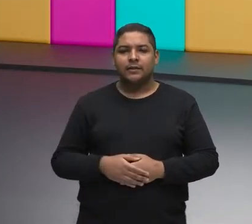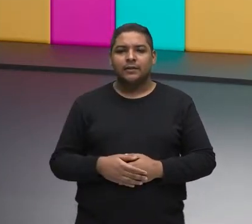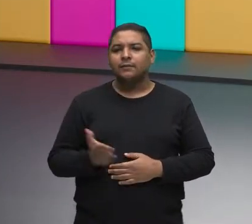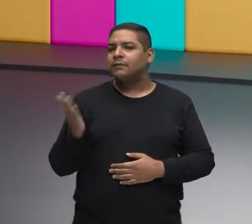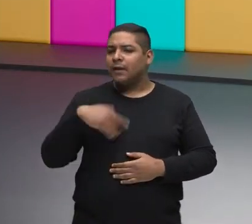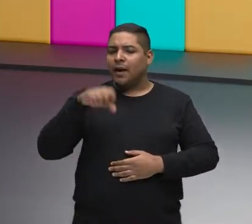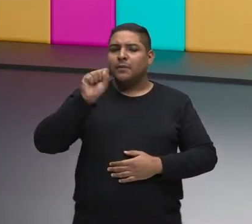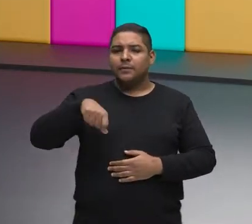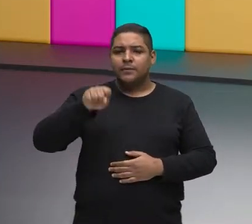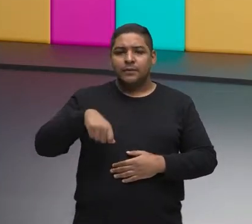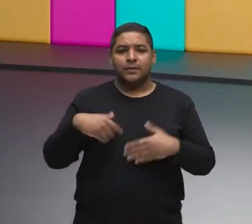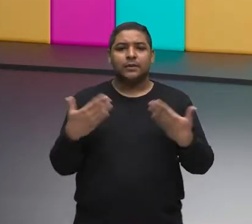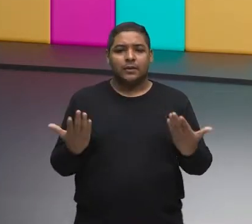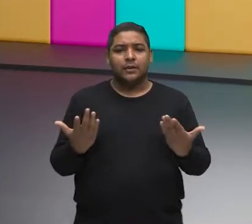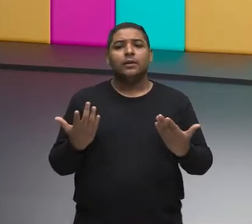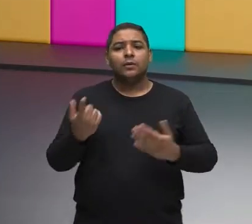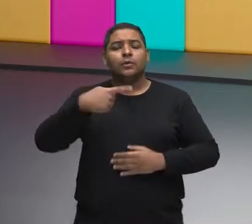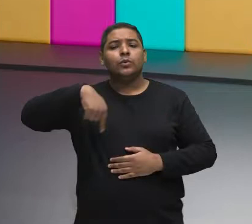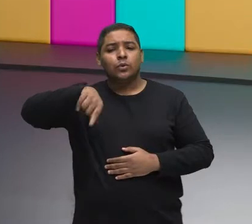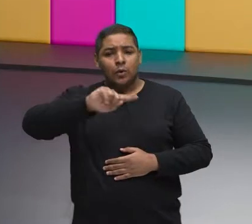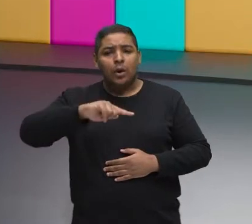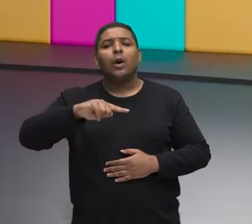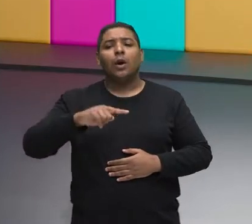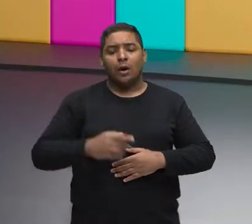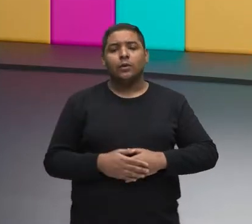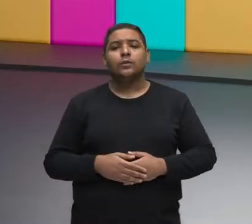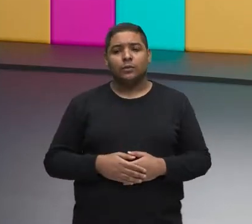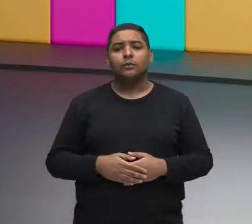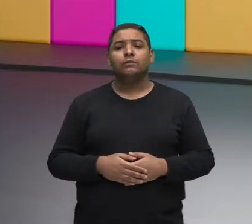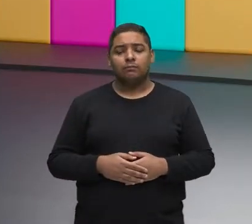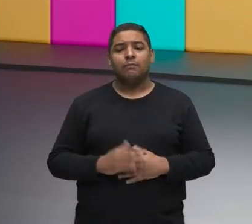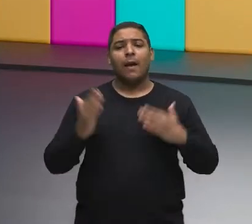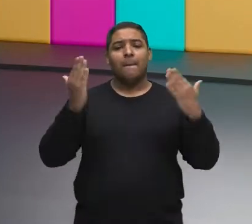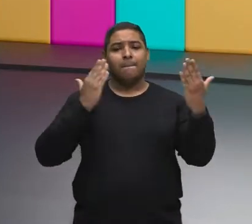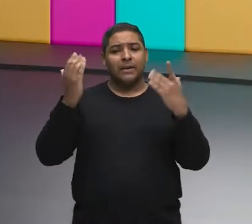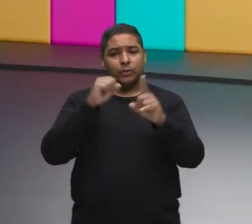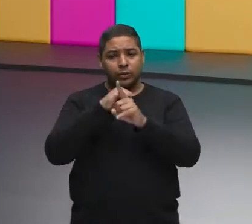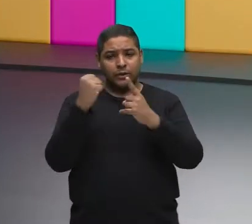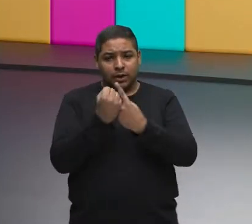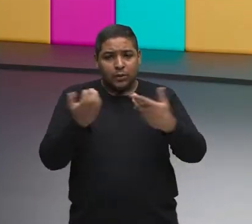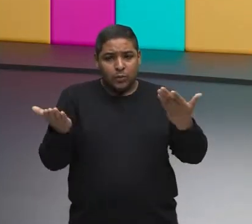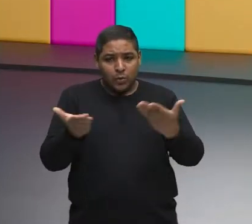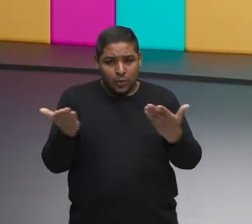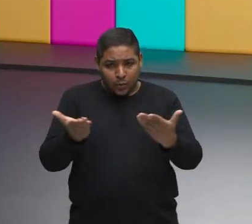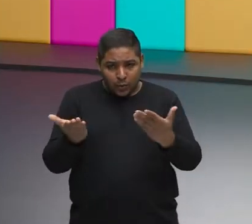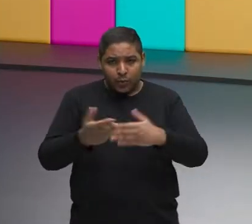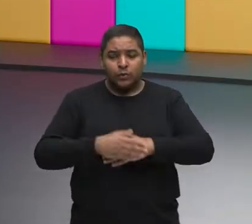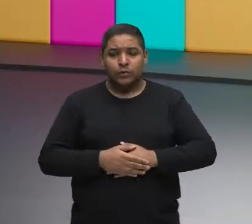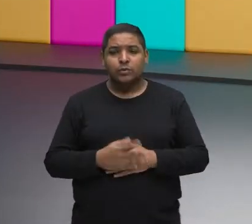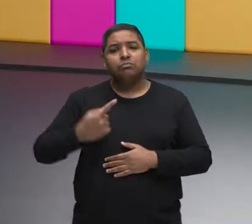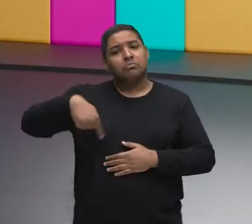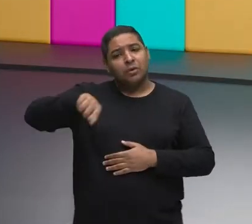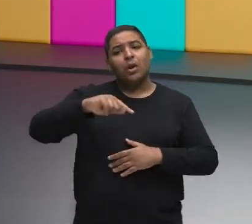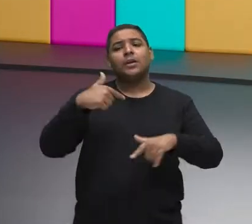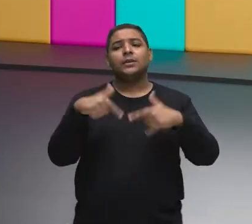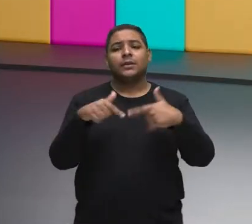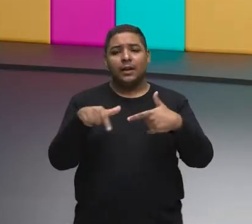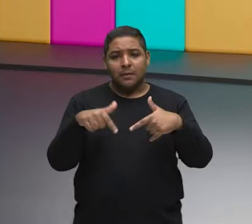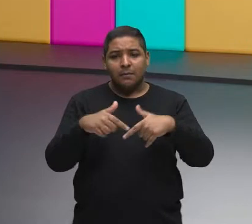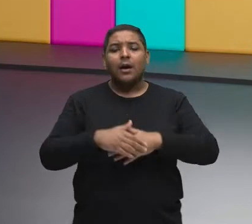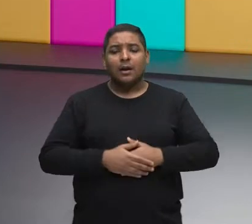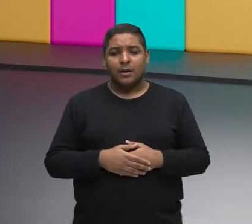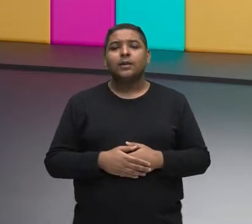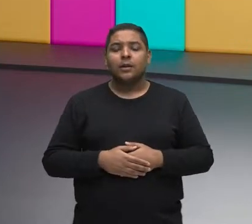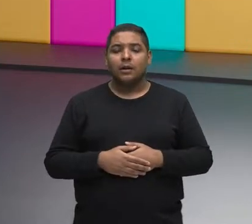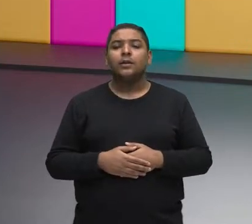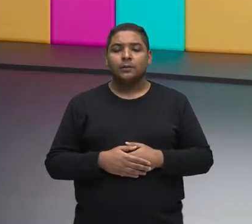sim. Então, nosso programa hoje, psicossocial, né? E a gente está trabalhando o programa desse